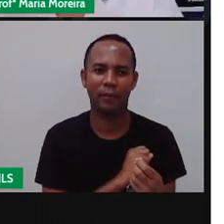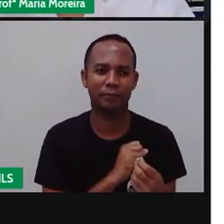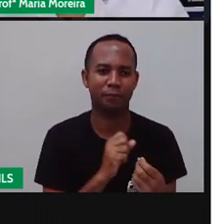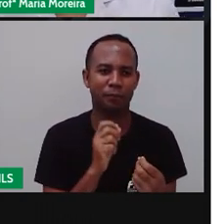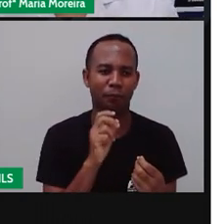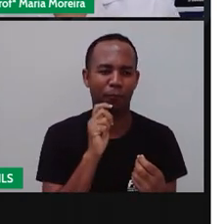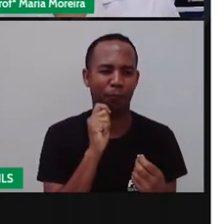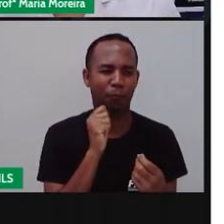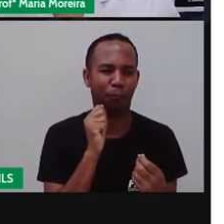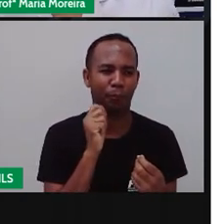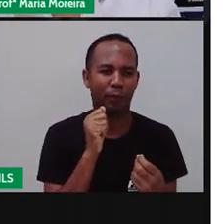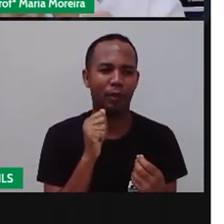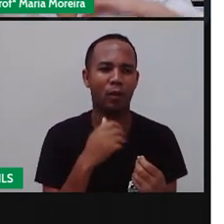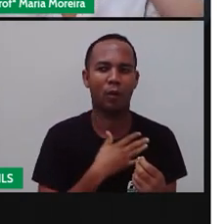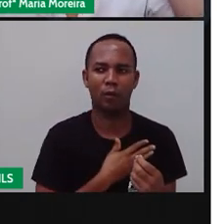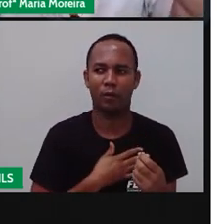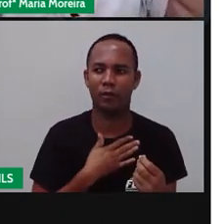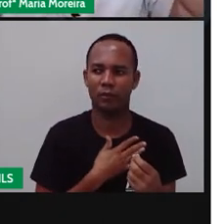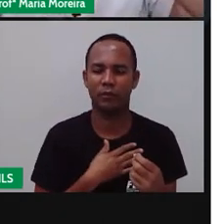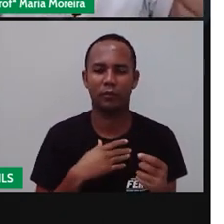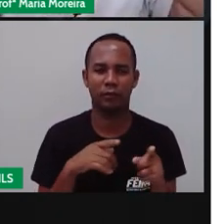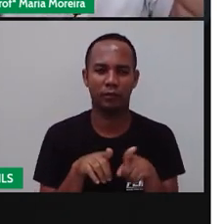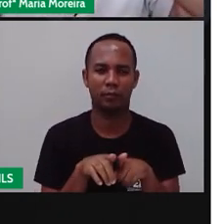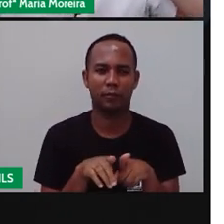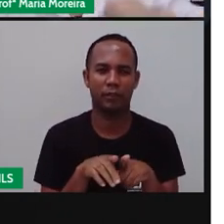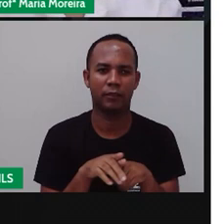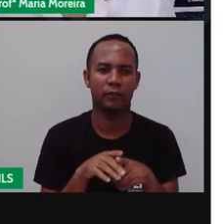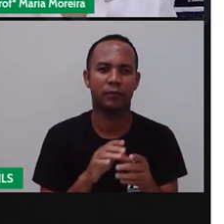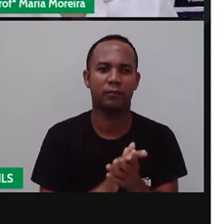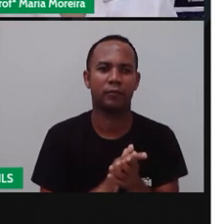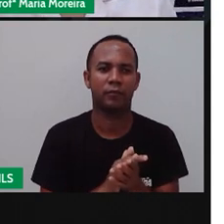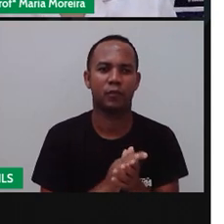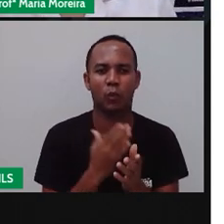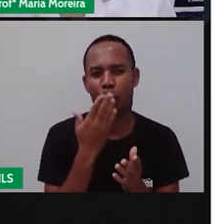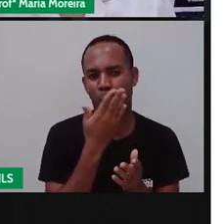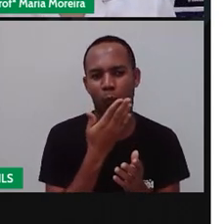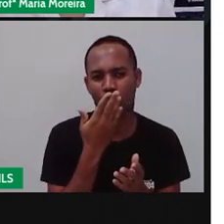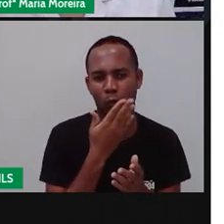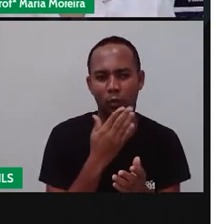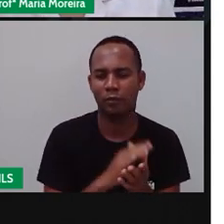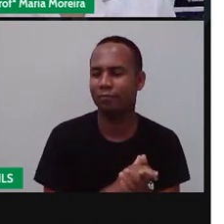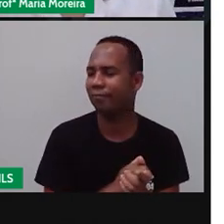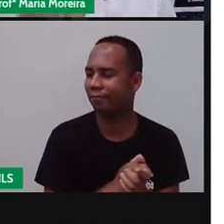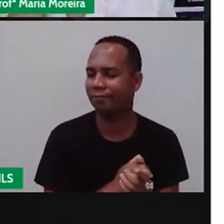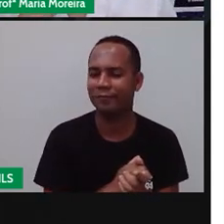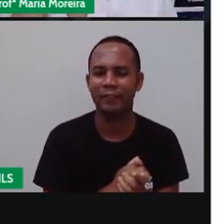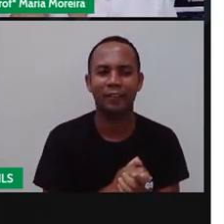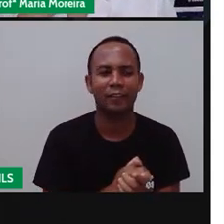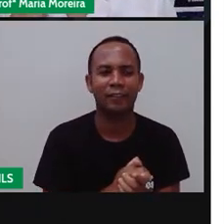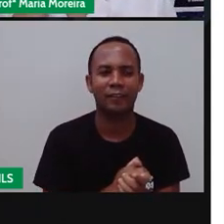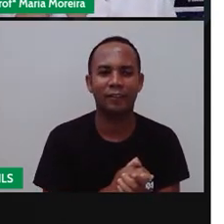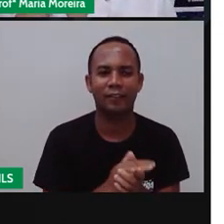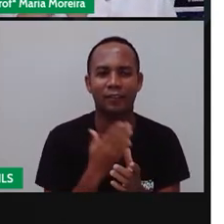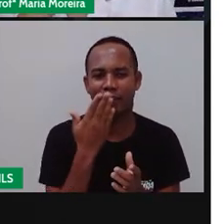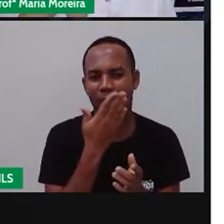azeda. Gosto muito de doce. Brigadeiros. Como é brigadeiro, Anderson? É